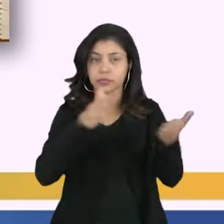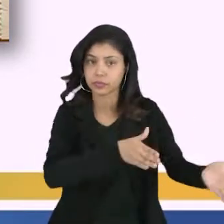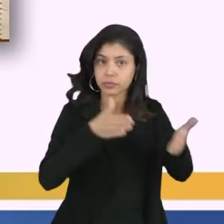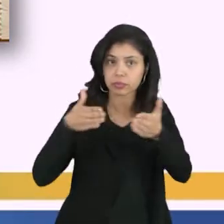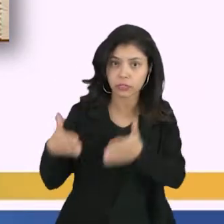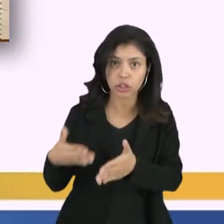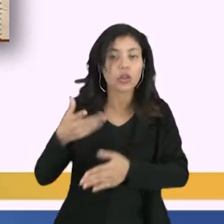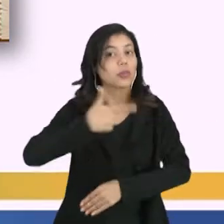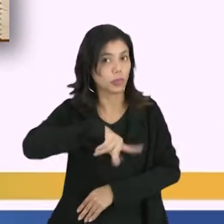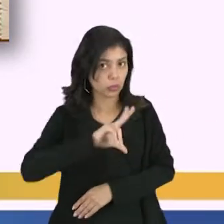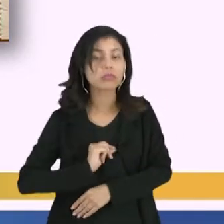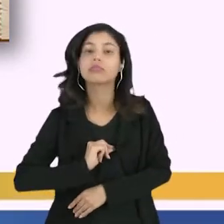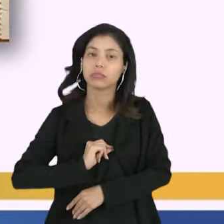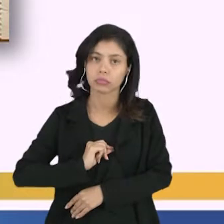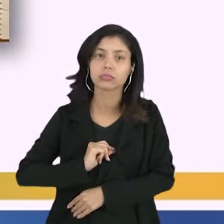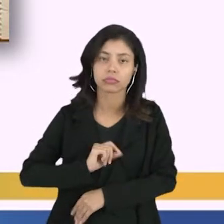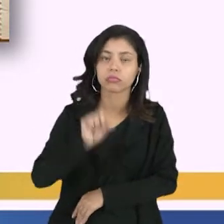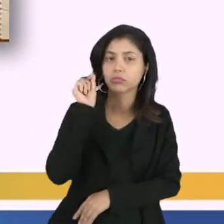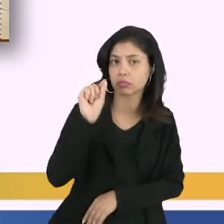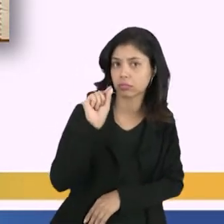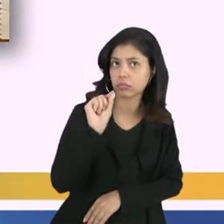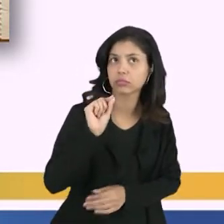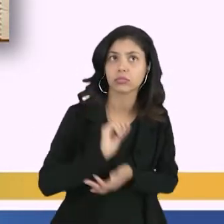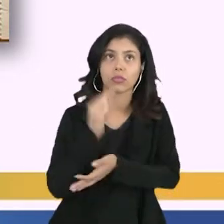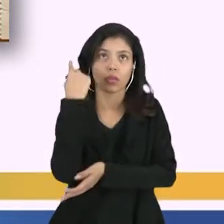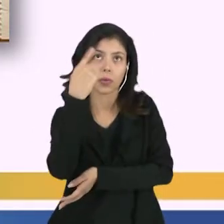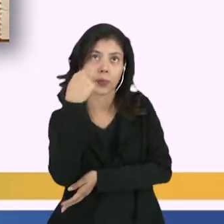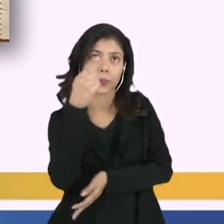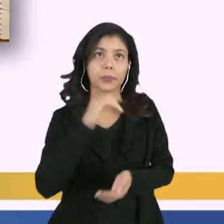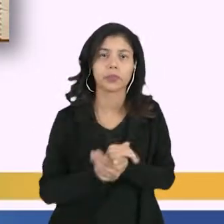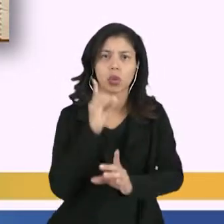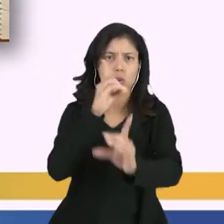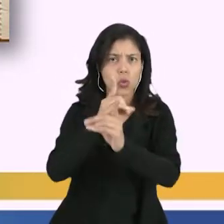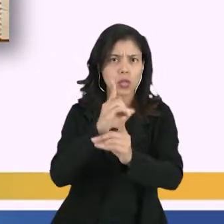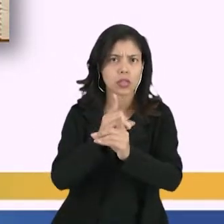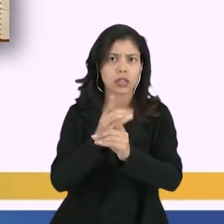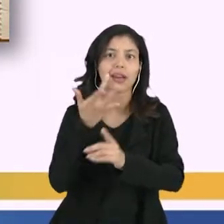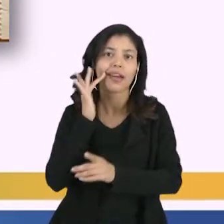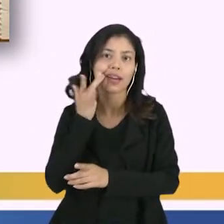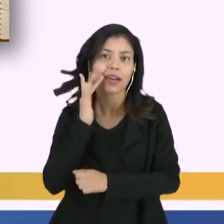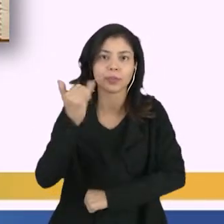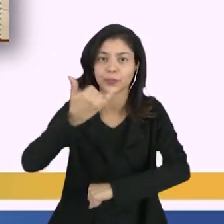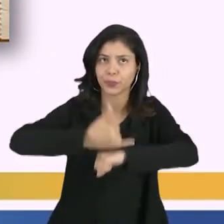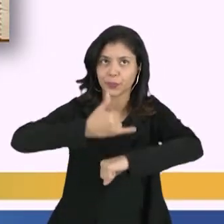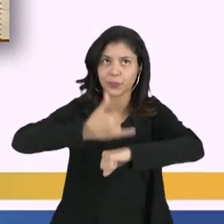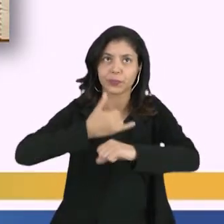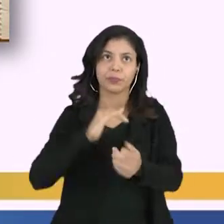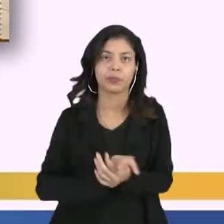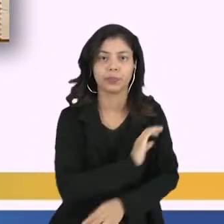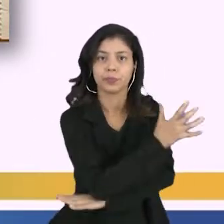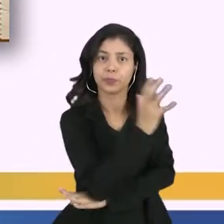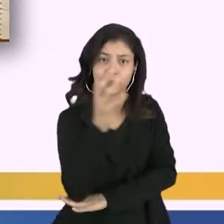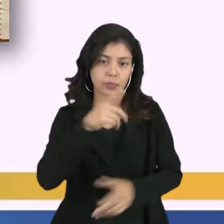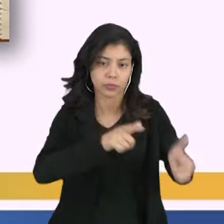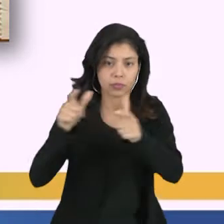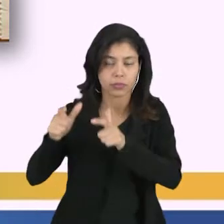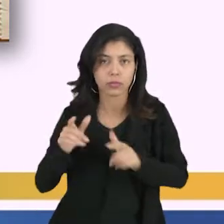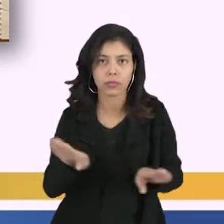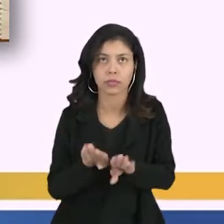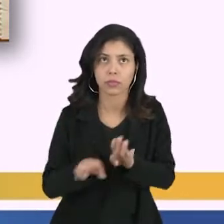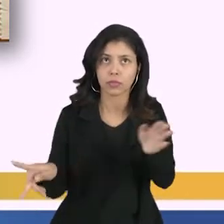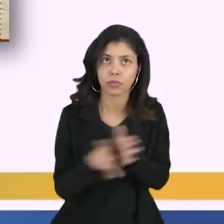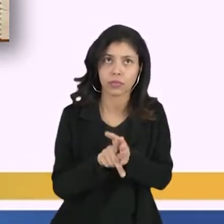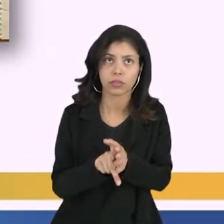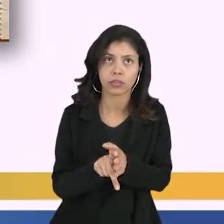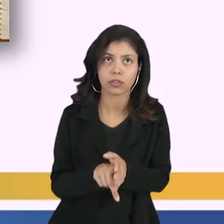de Portugal, é que os espanhóis eles haviam descoberto ouro e prata em áreas que hoje então